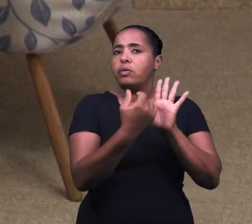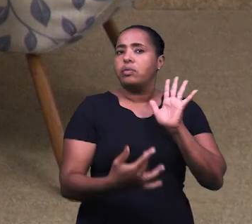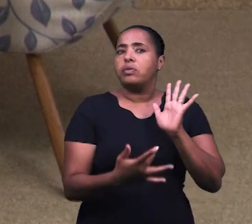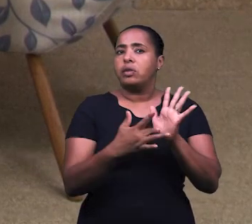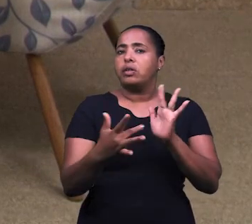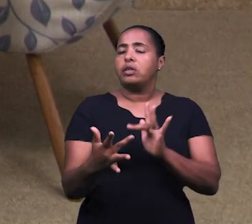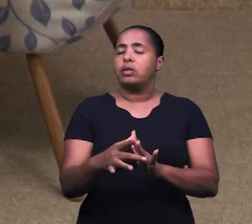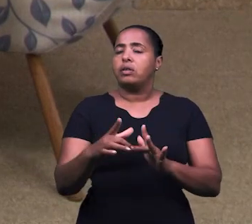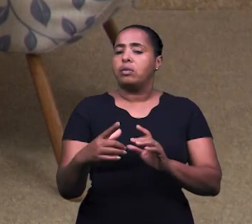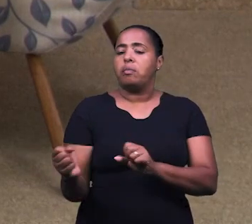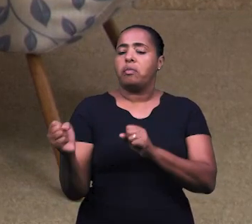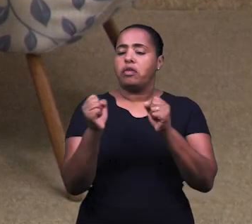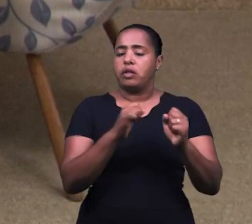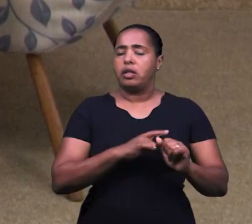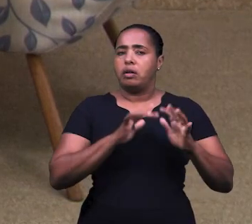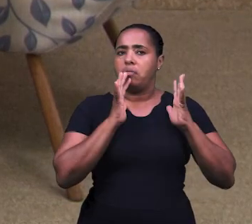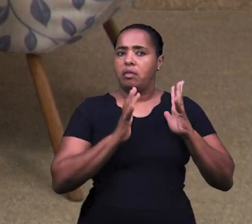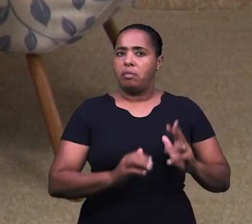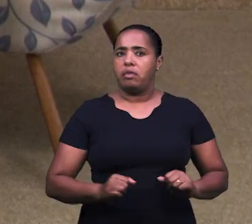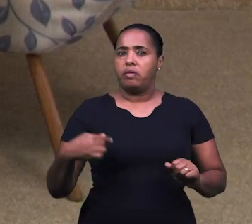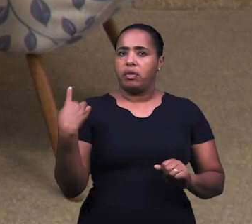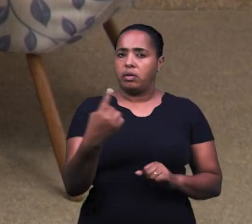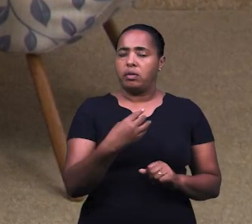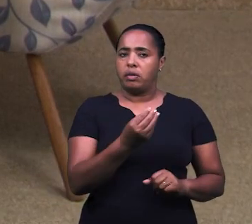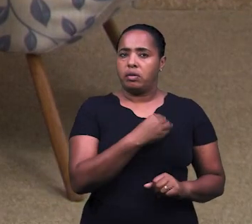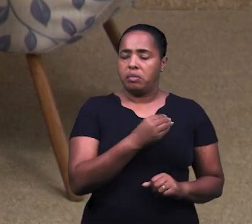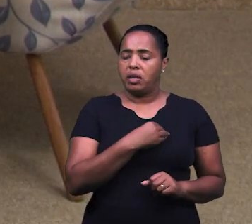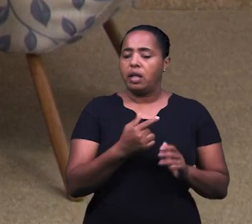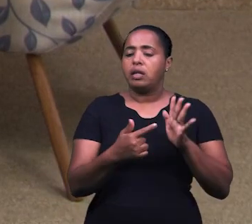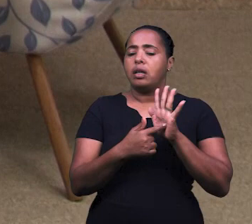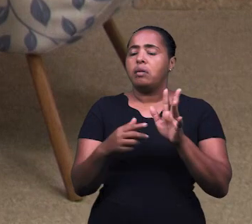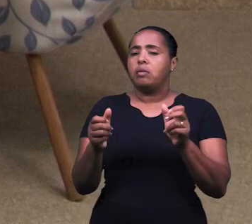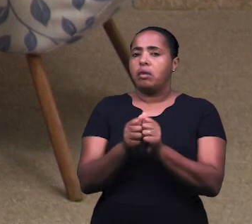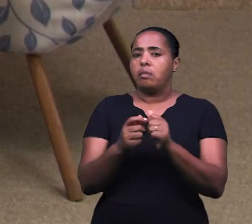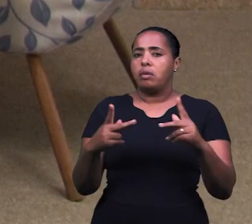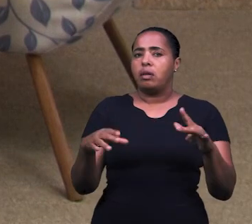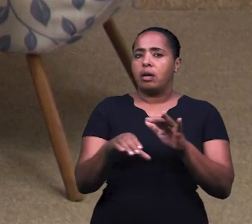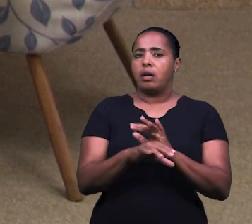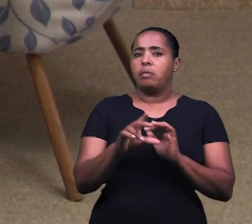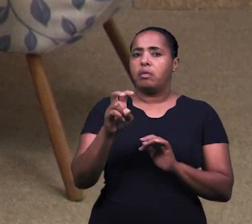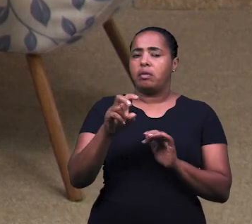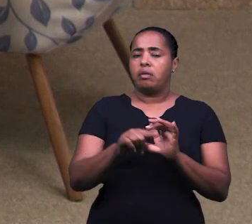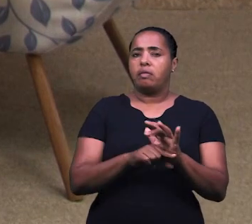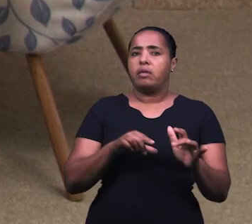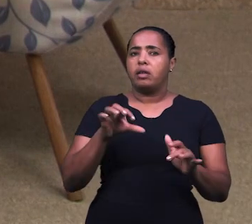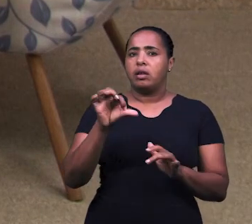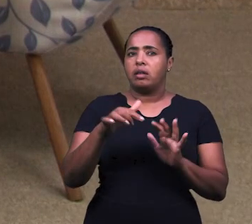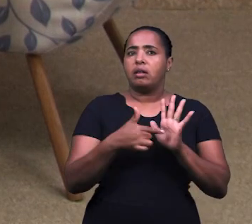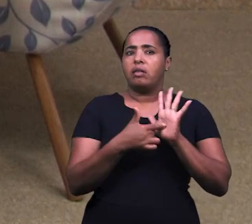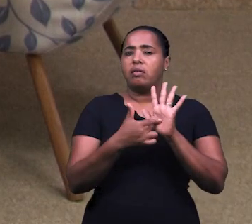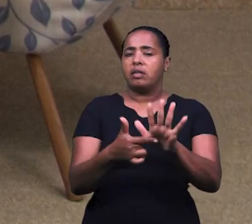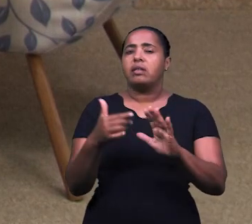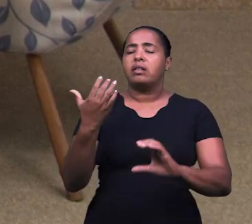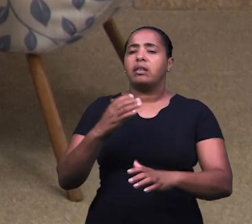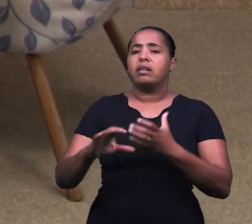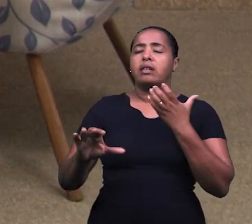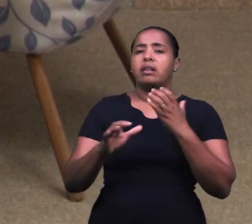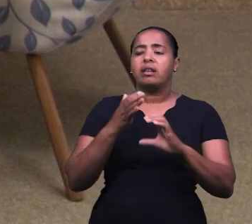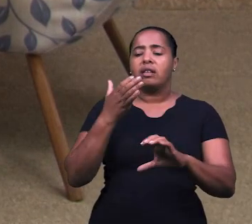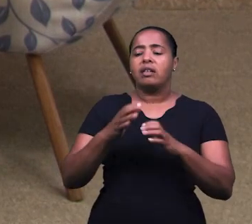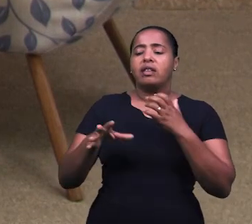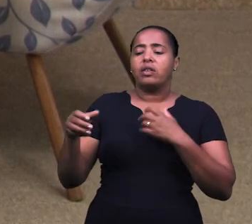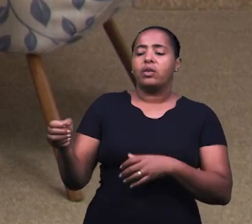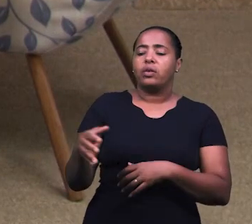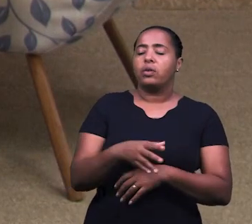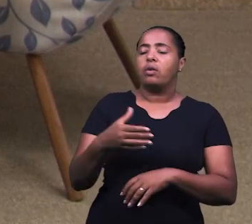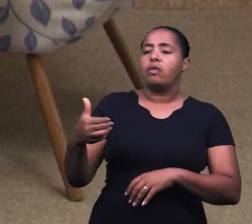para purificar os nossos pecados. E ela também citou lá em Apocalipse 5:9, dizendo que cantava um